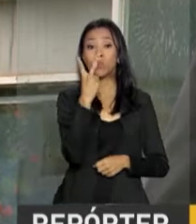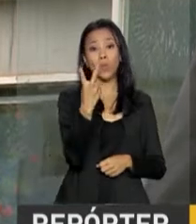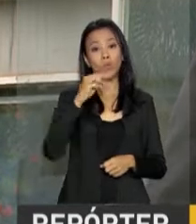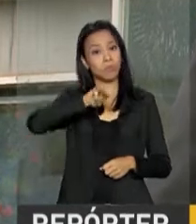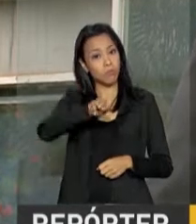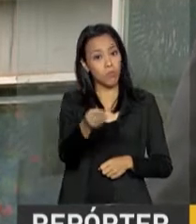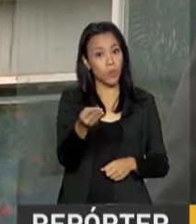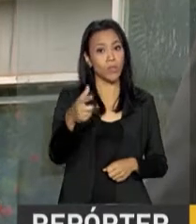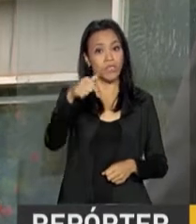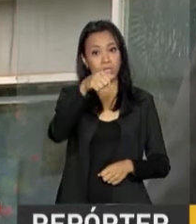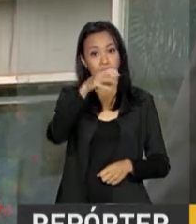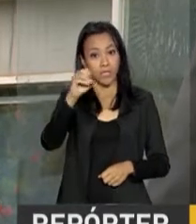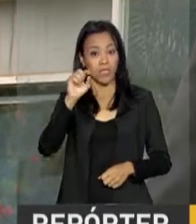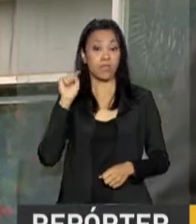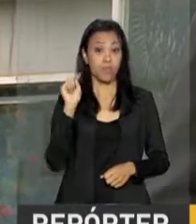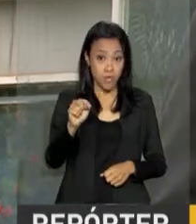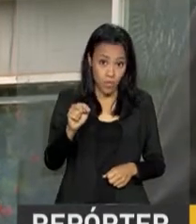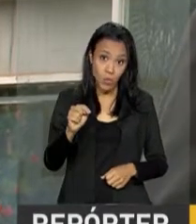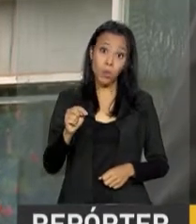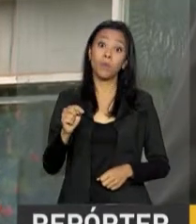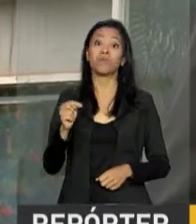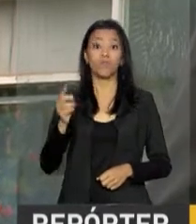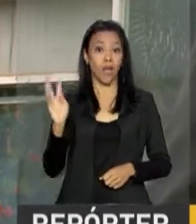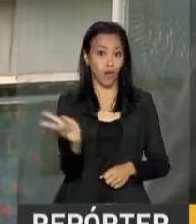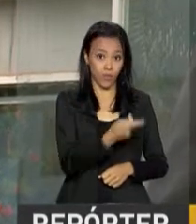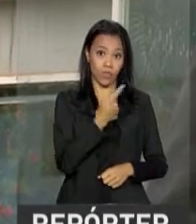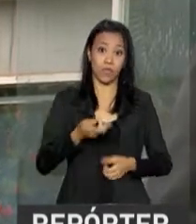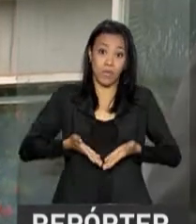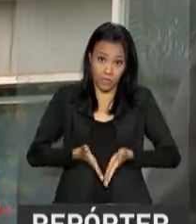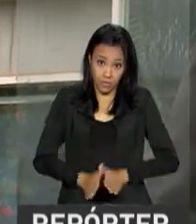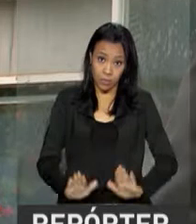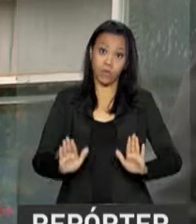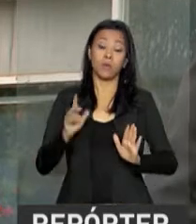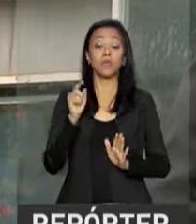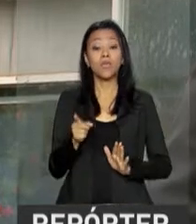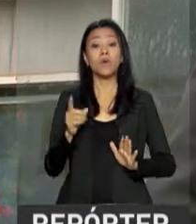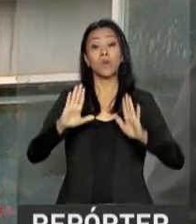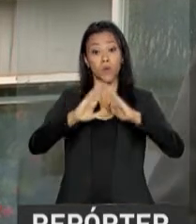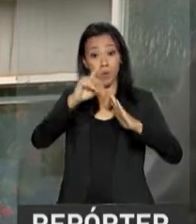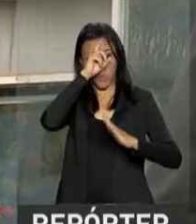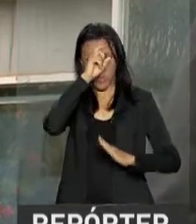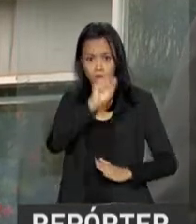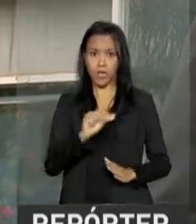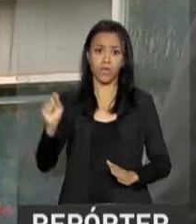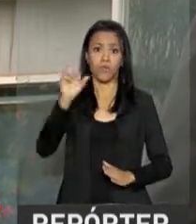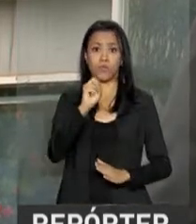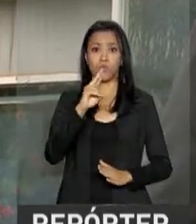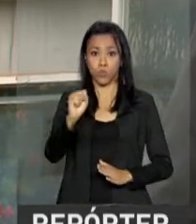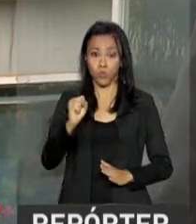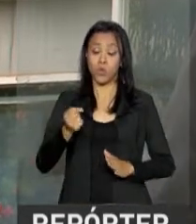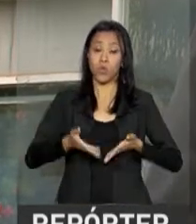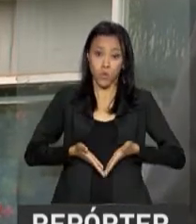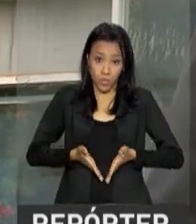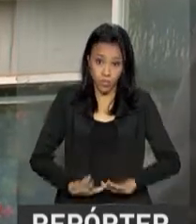e setecentos mil partos realizados no país na rede pública os partos normais já são maioria e uma